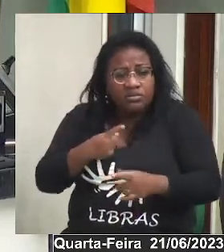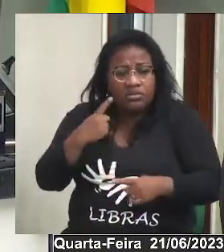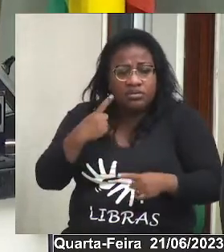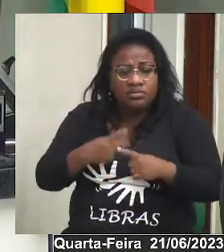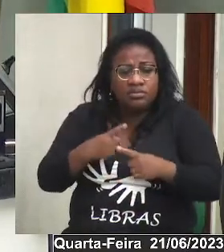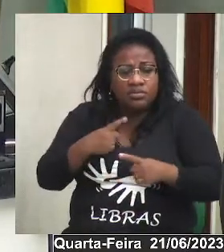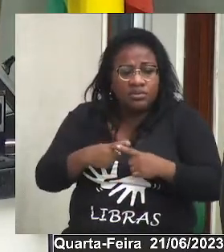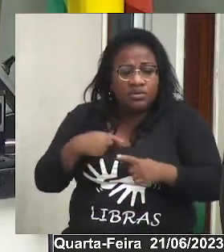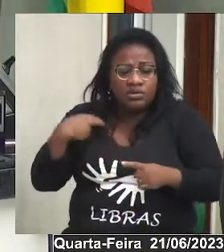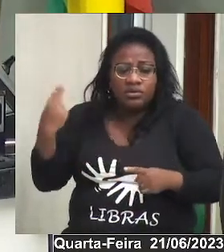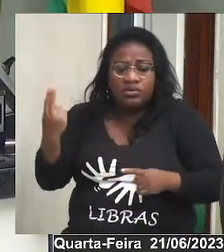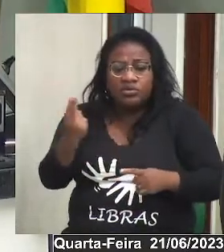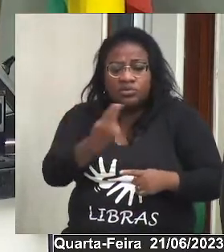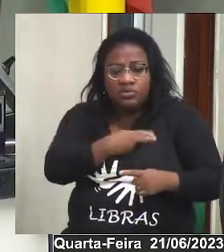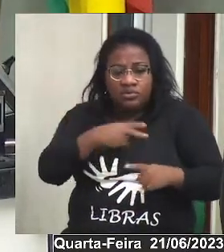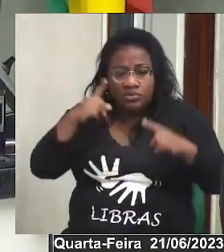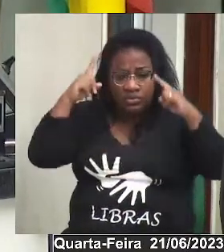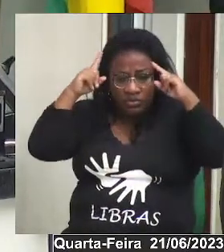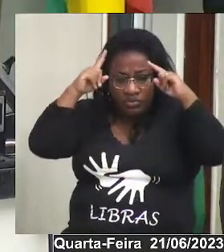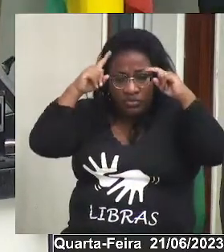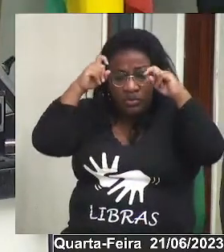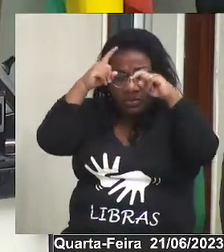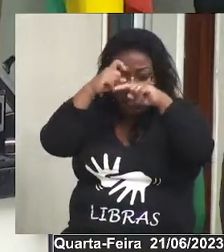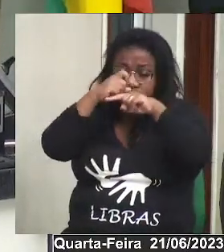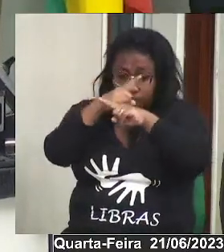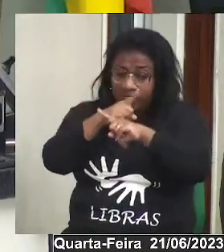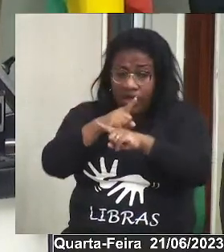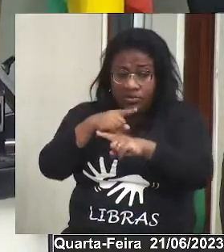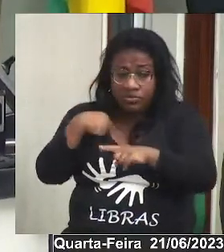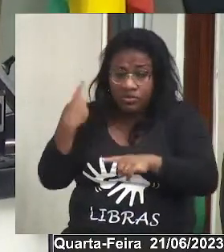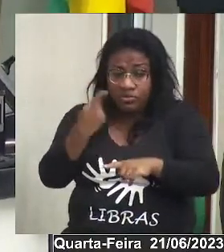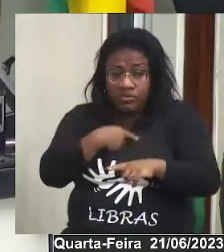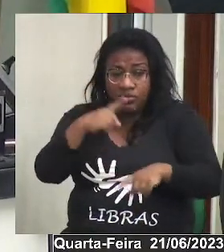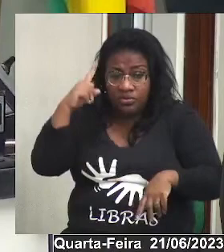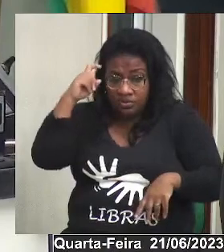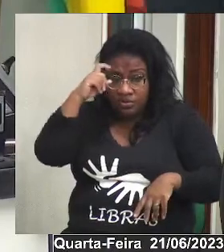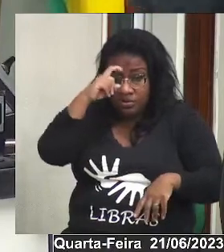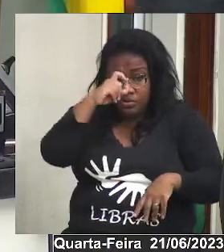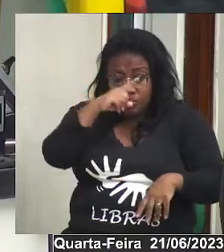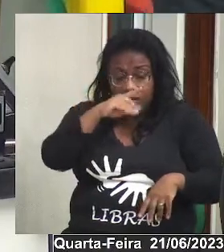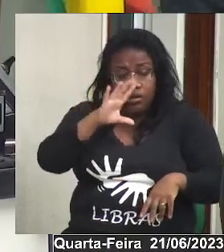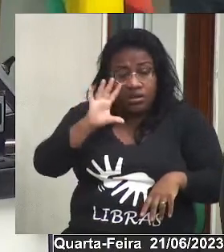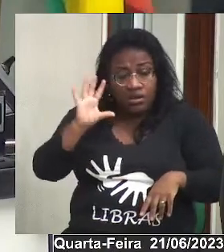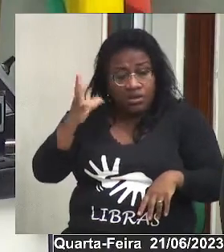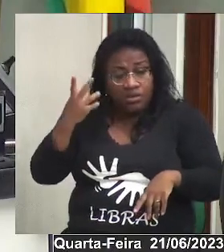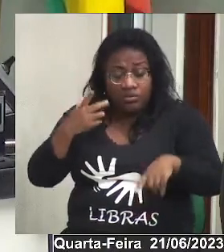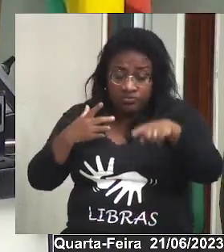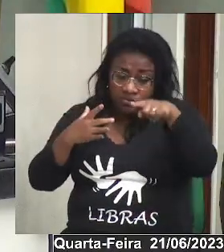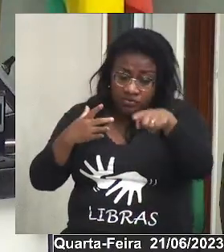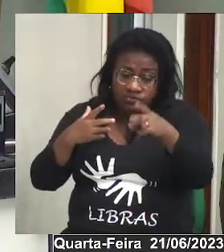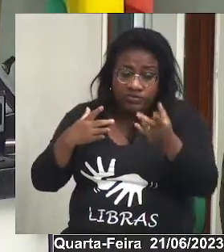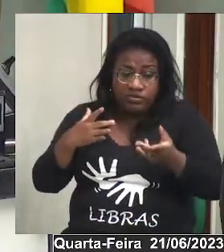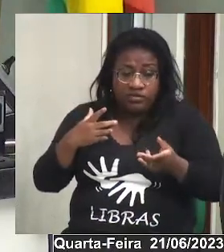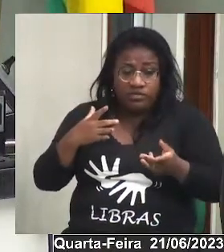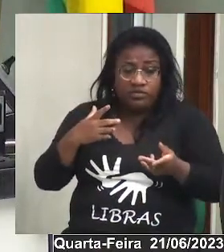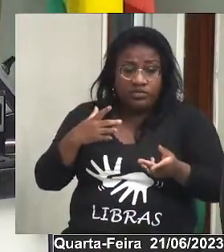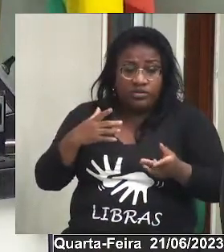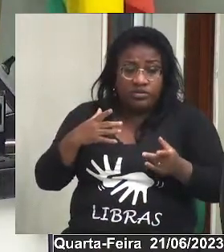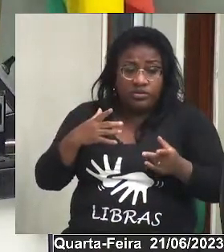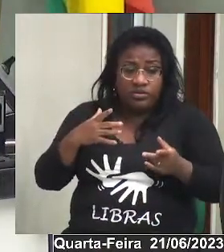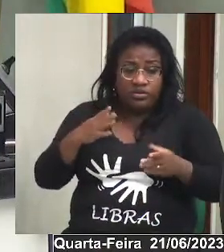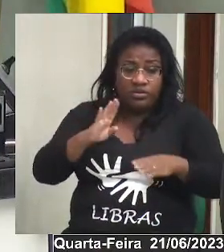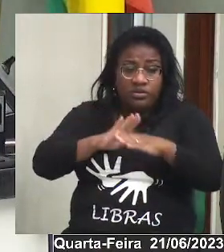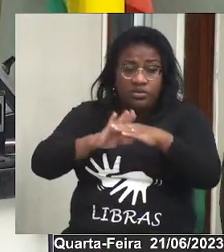ele teve meio não, porque todo mundo aqui teve dificuldade. Todo mundo teve dificuldade. Eu acredito que o senhor fala que veio da